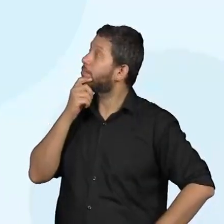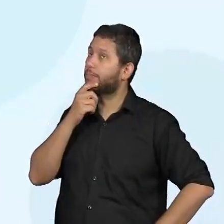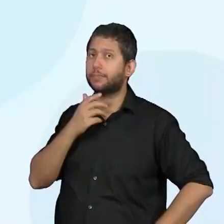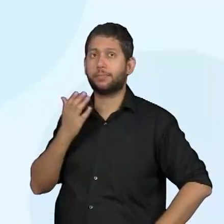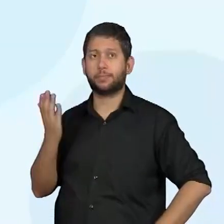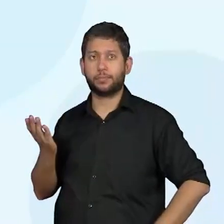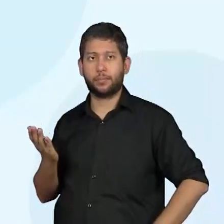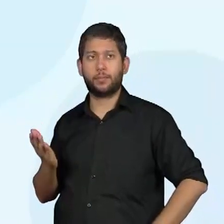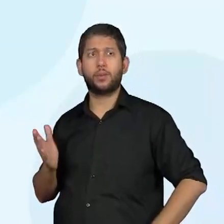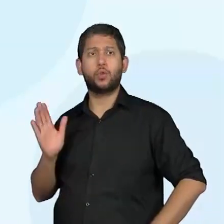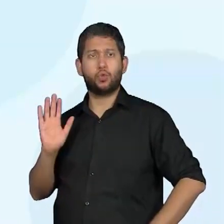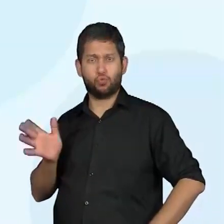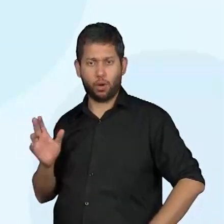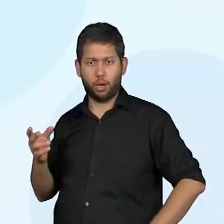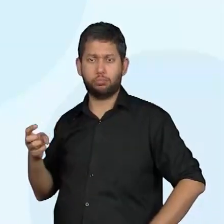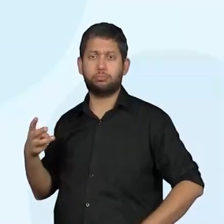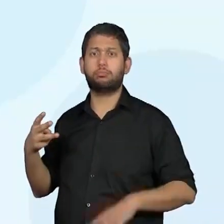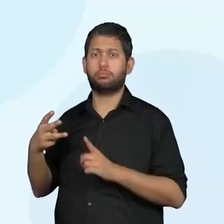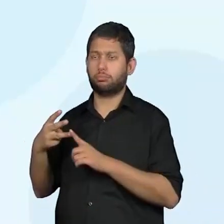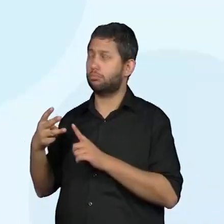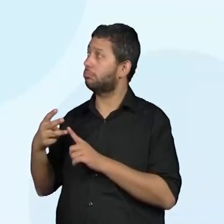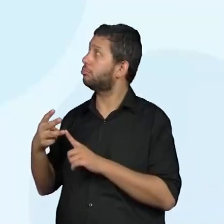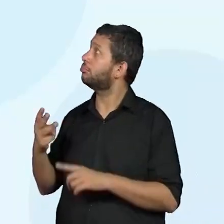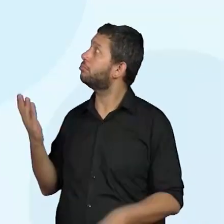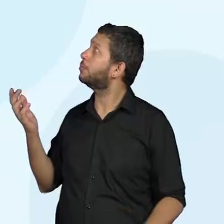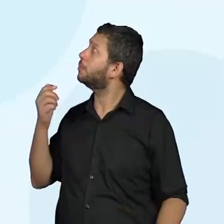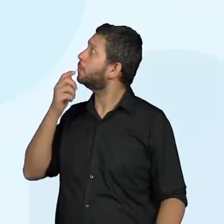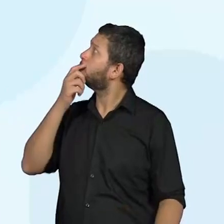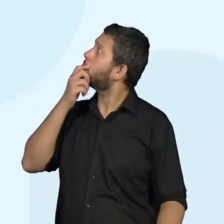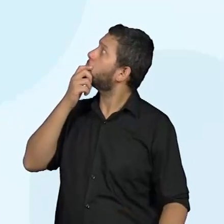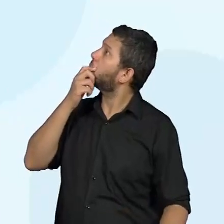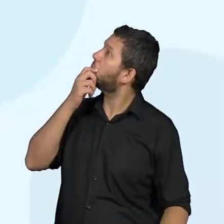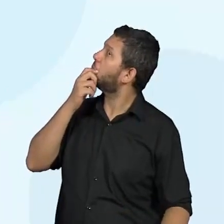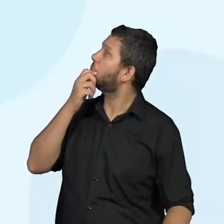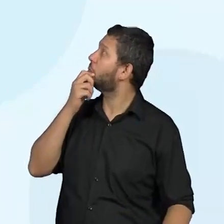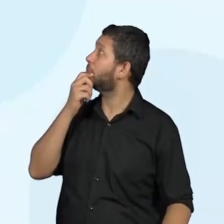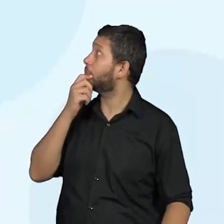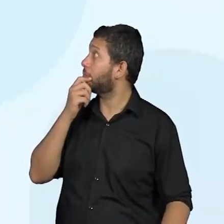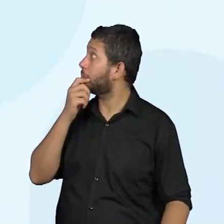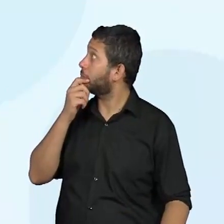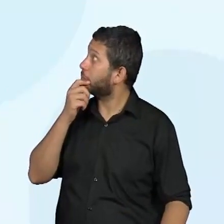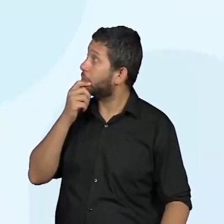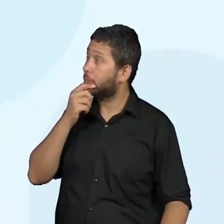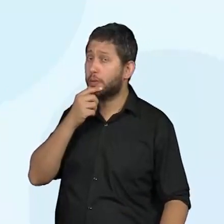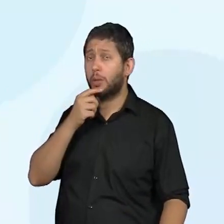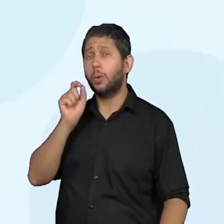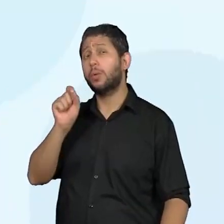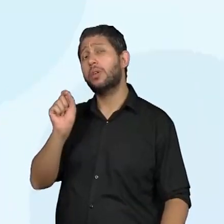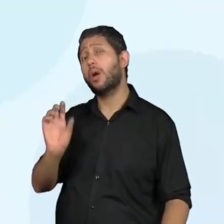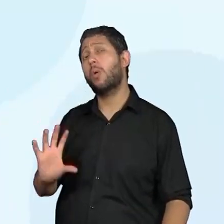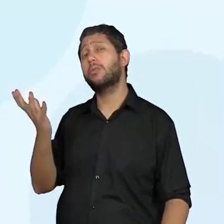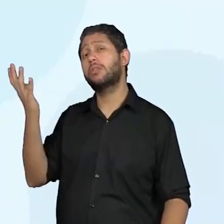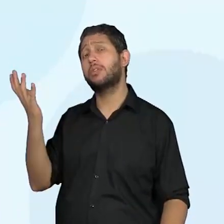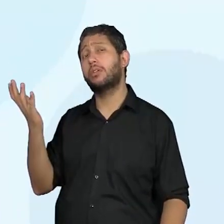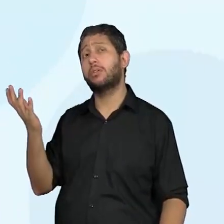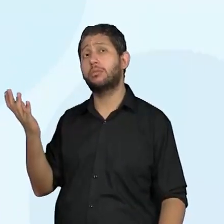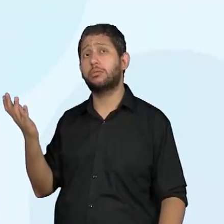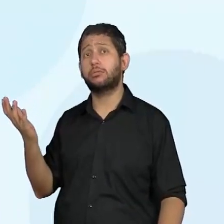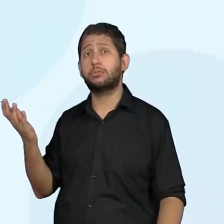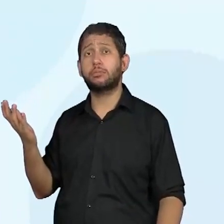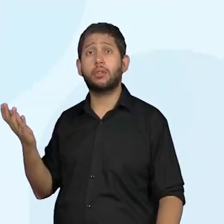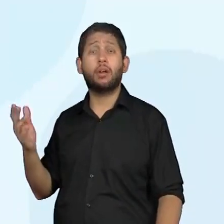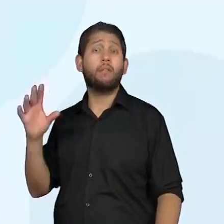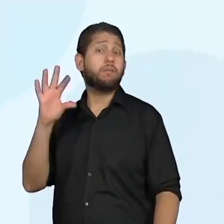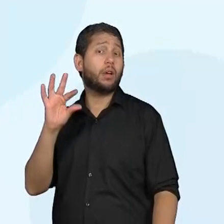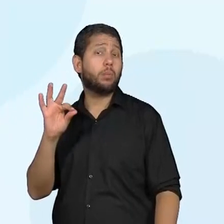Essa aqui a gente já fez. A terceira pergunta. O que acontece com elas? Ou o que